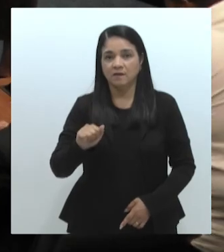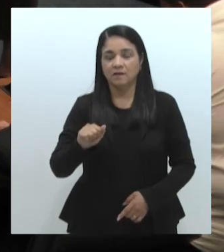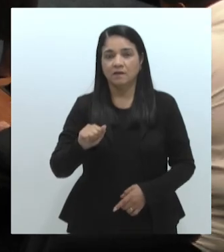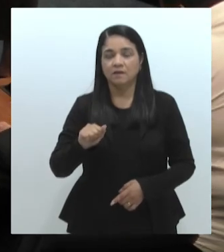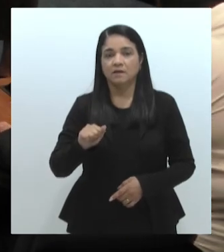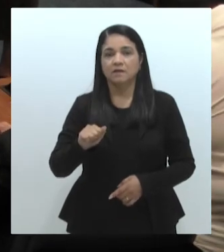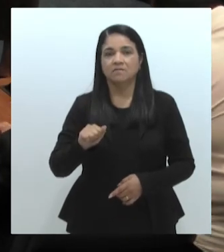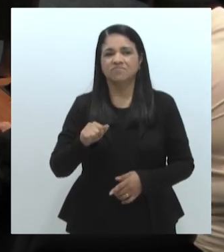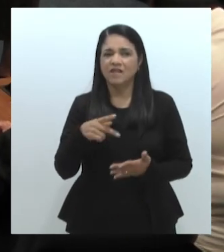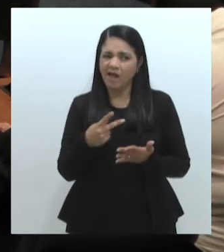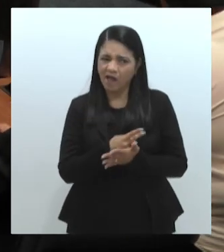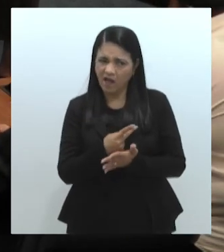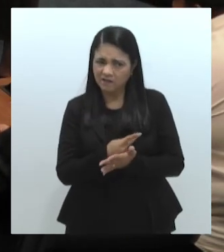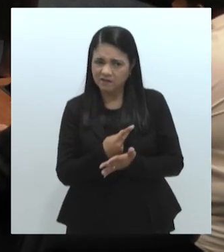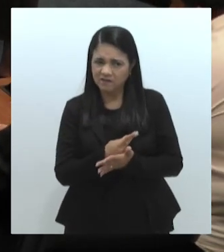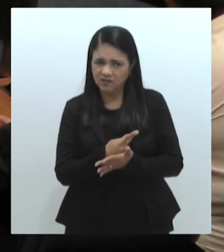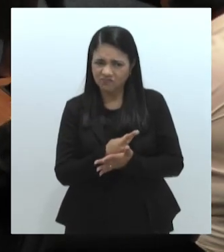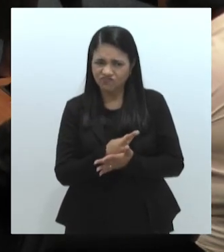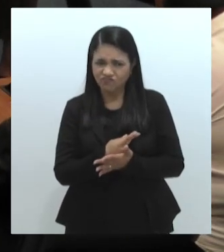mal redigida aí, não é?